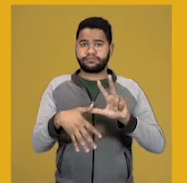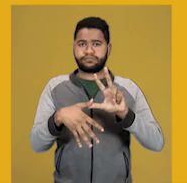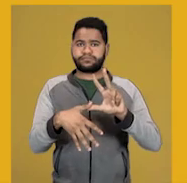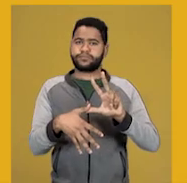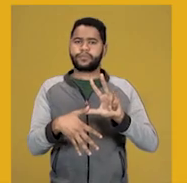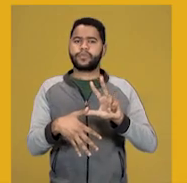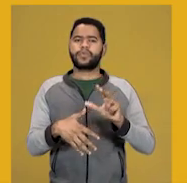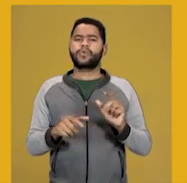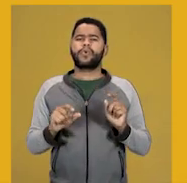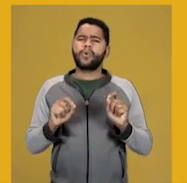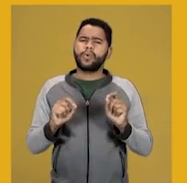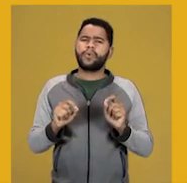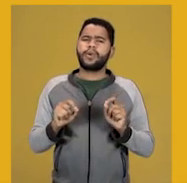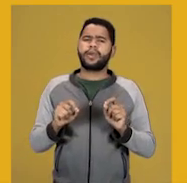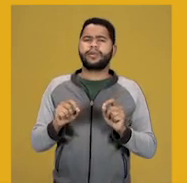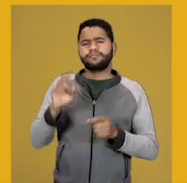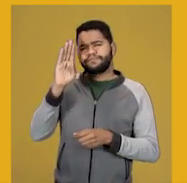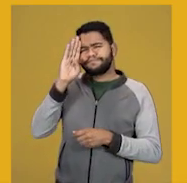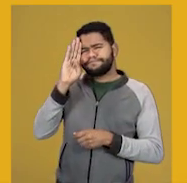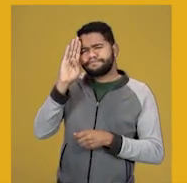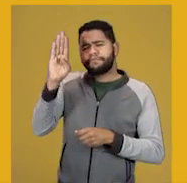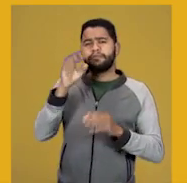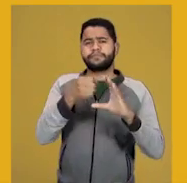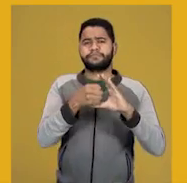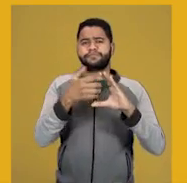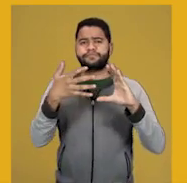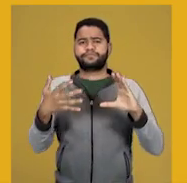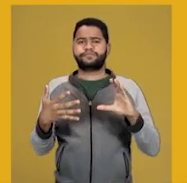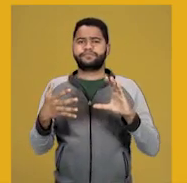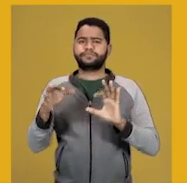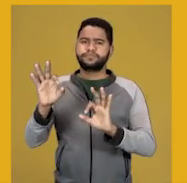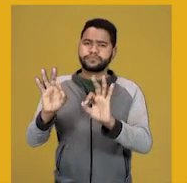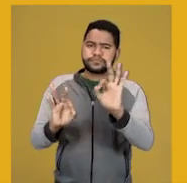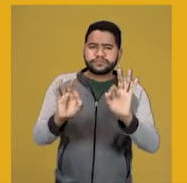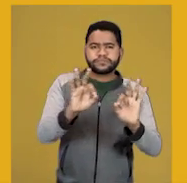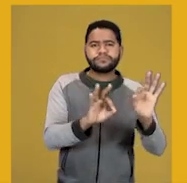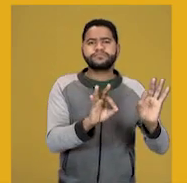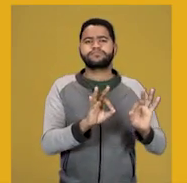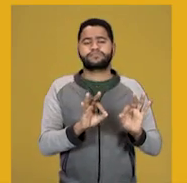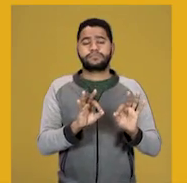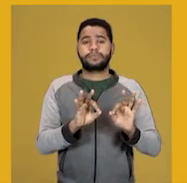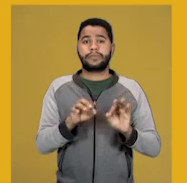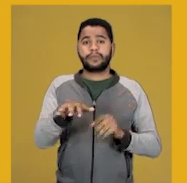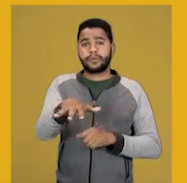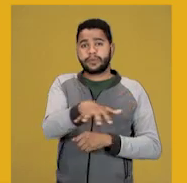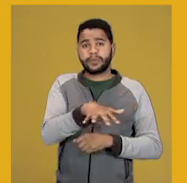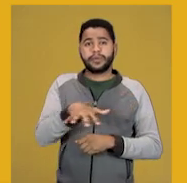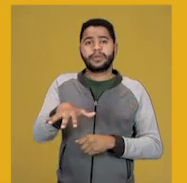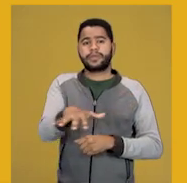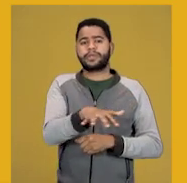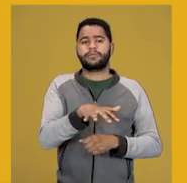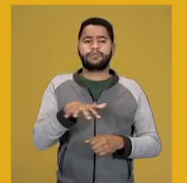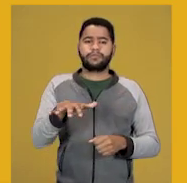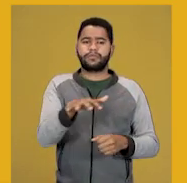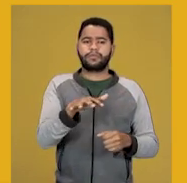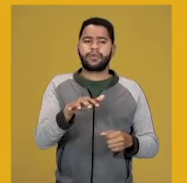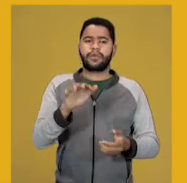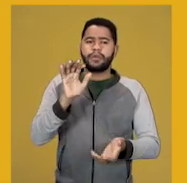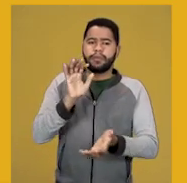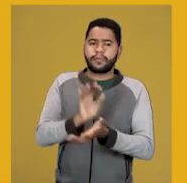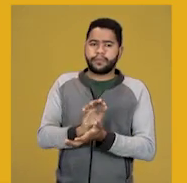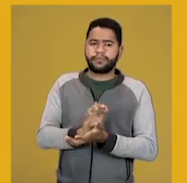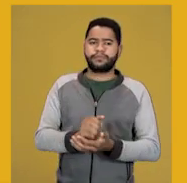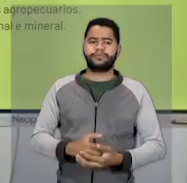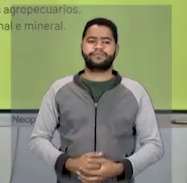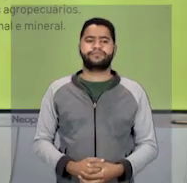né? O que são as principais características de se organizar essa região, né? Essa parte desse